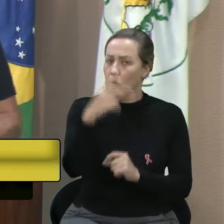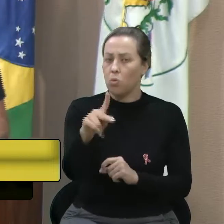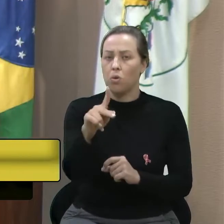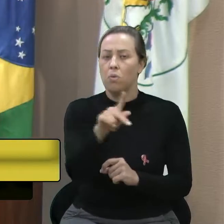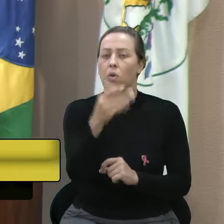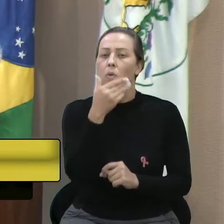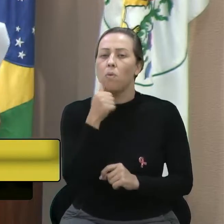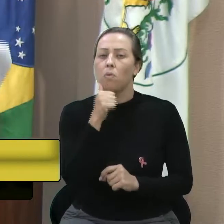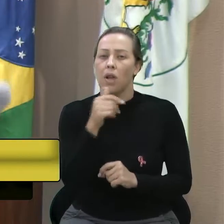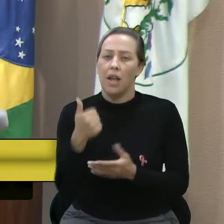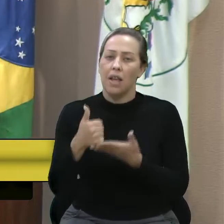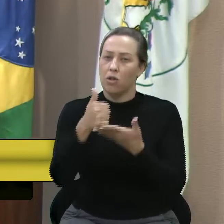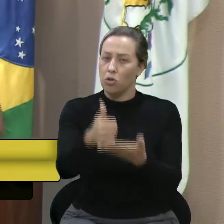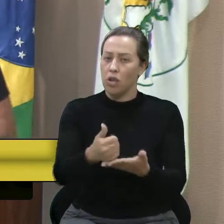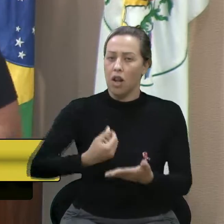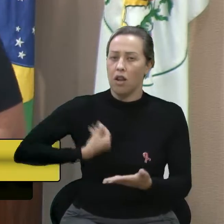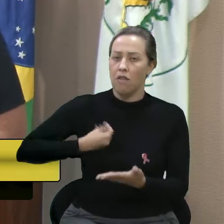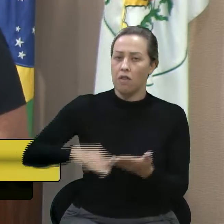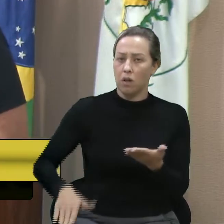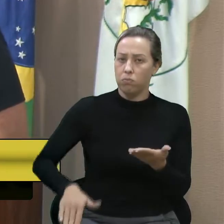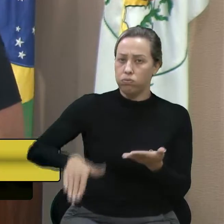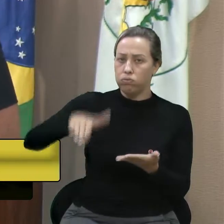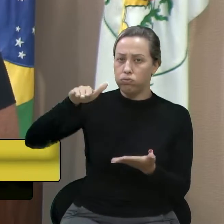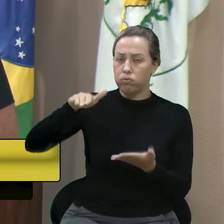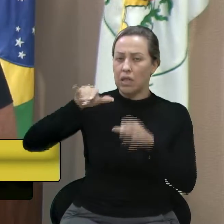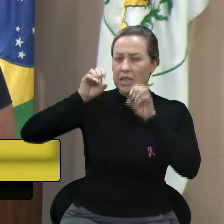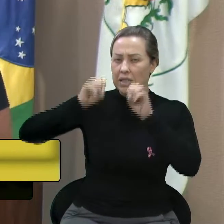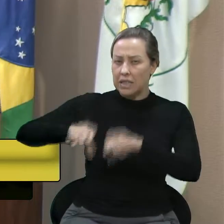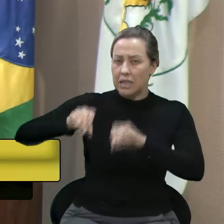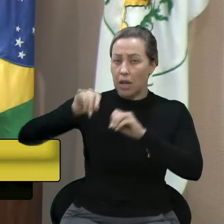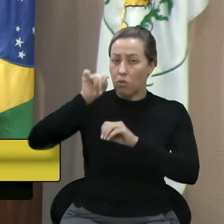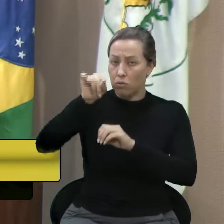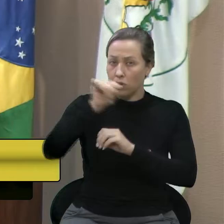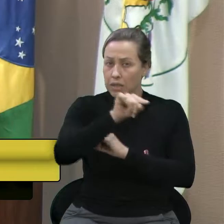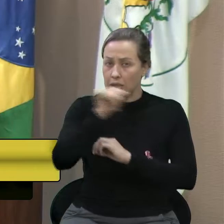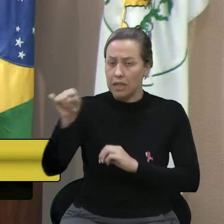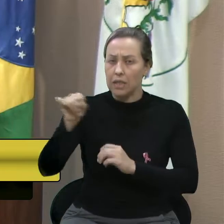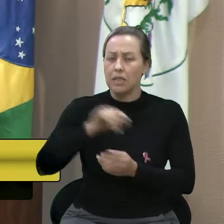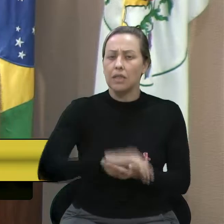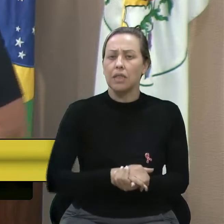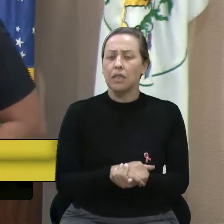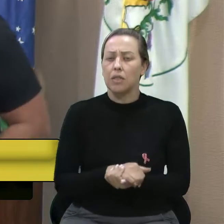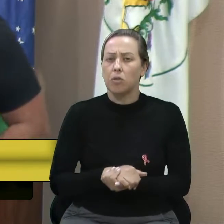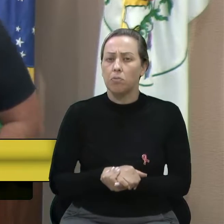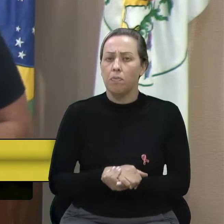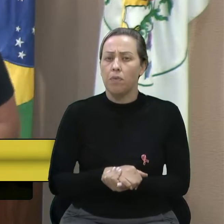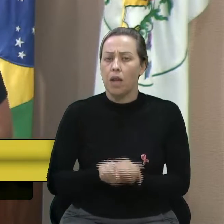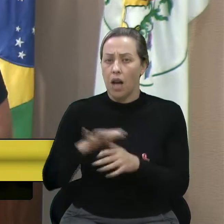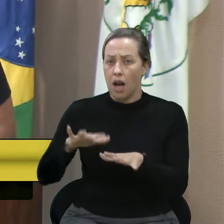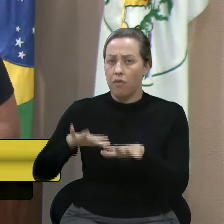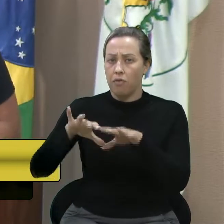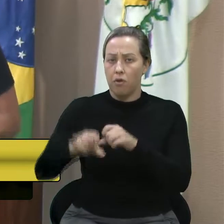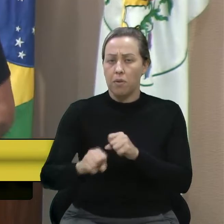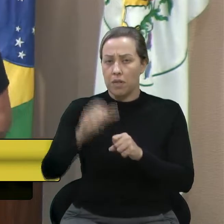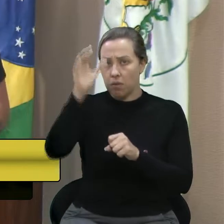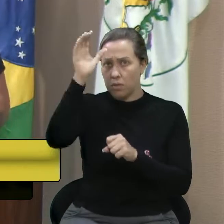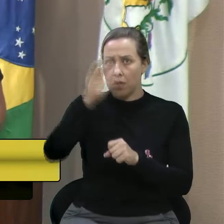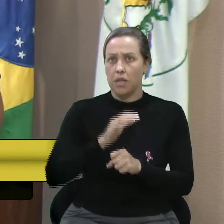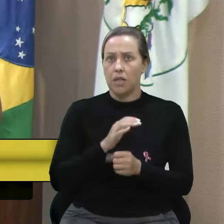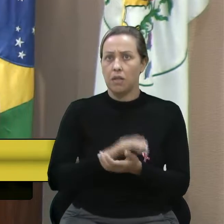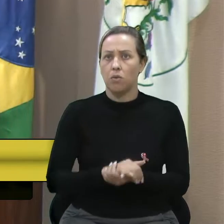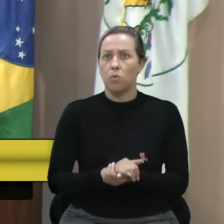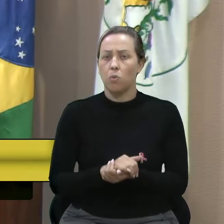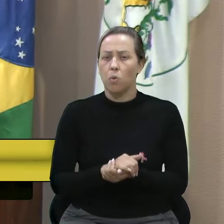professoras que contribuíram na formação, que contribuíram, né, na sua formação cidadã.